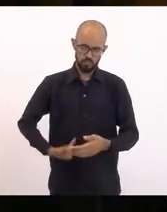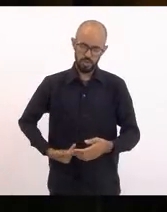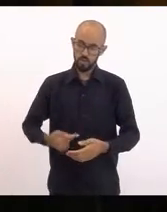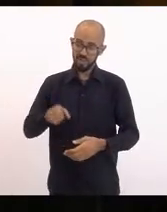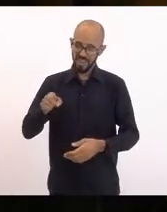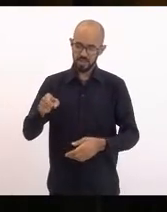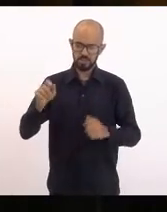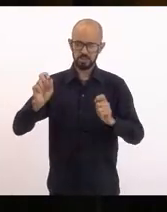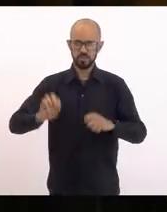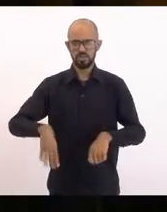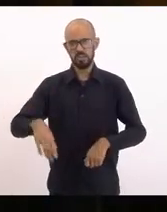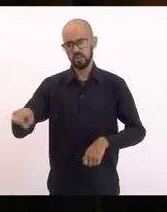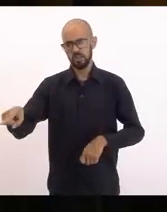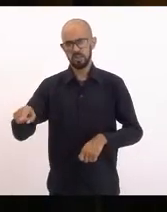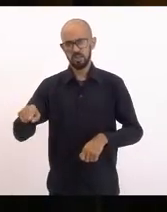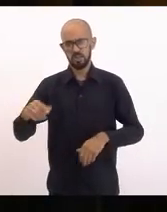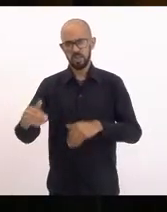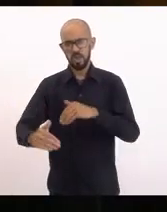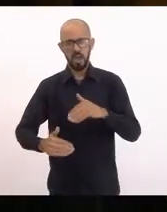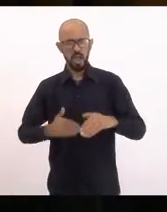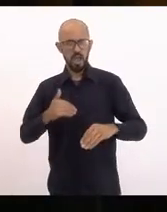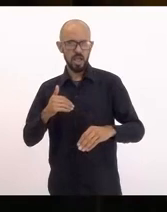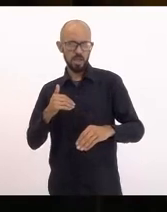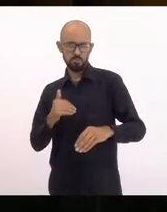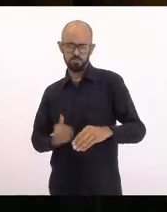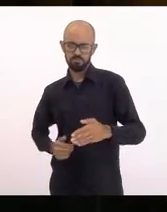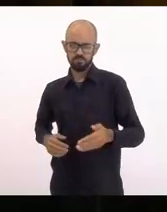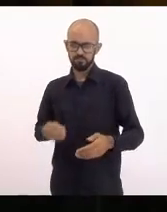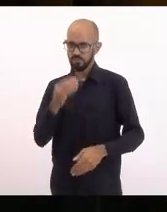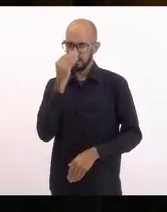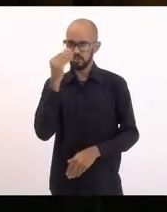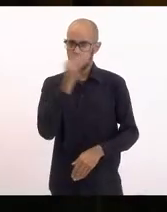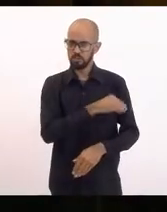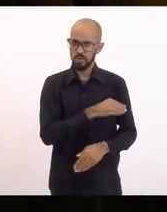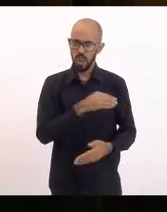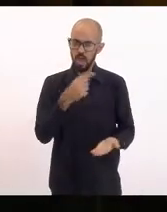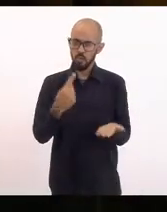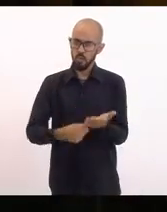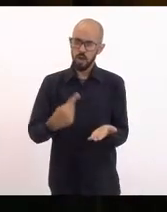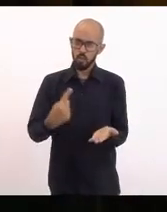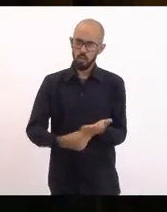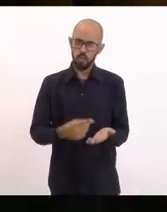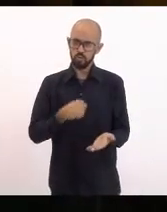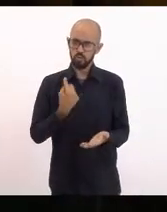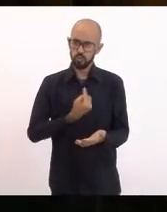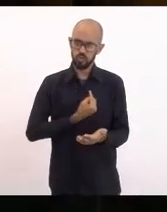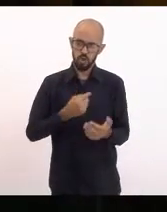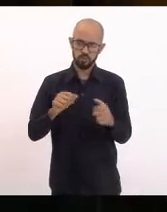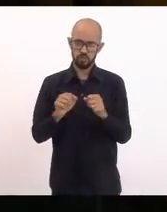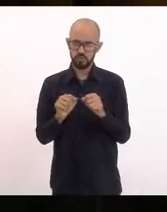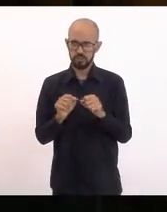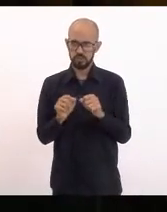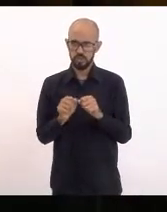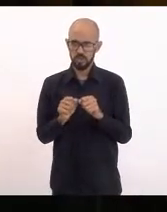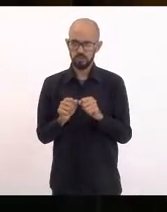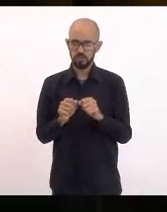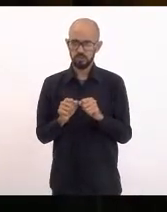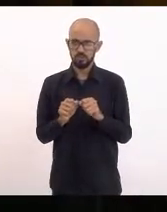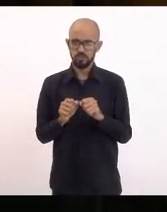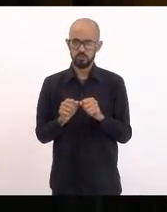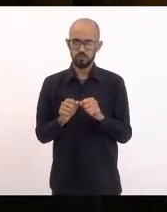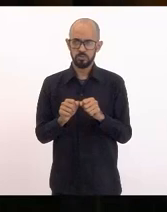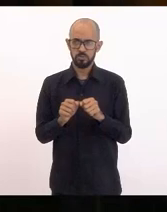ele sim, passando por cima do acordo, deputado Márcio Pacheco, acordo, pacto, tratativo, sinônimo que a gente queira